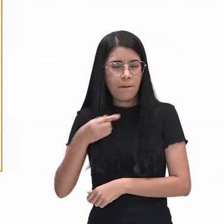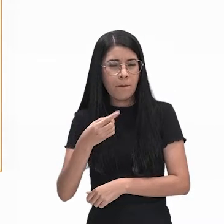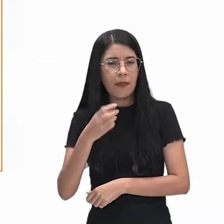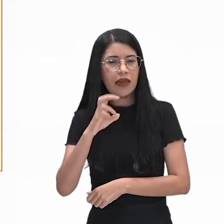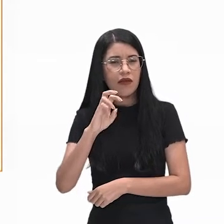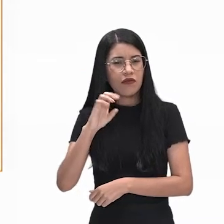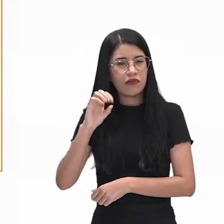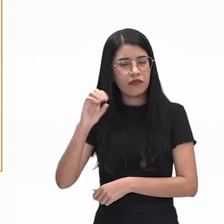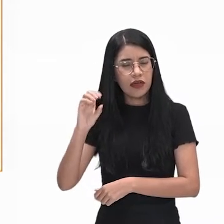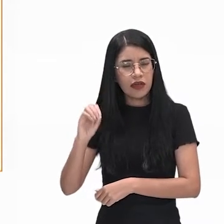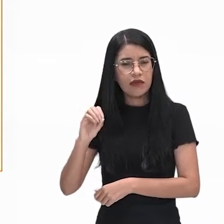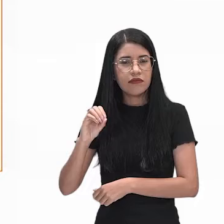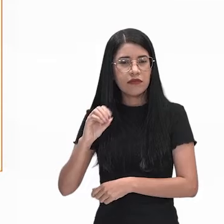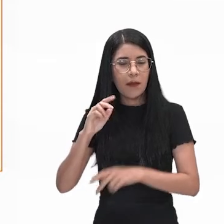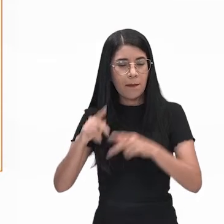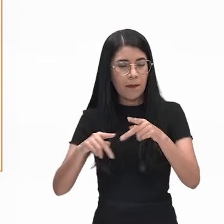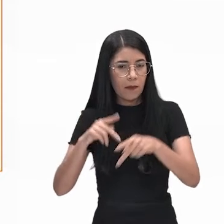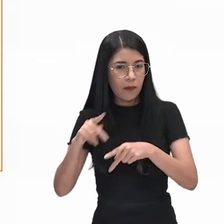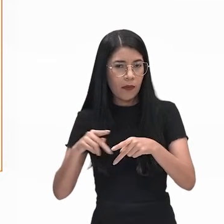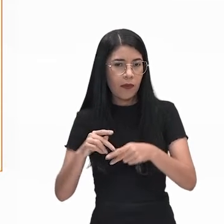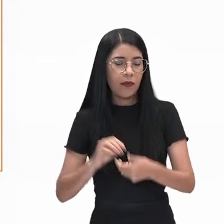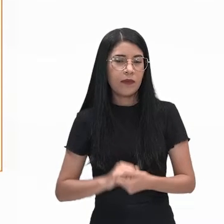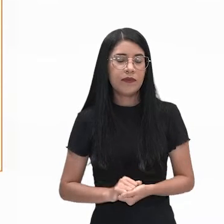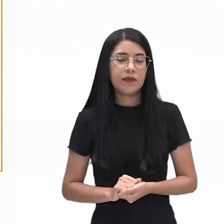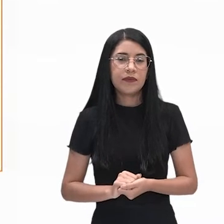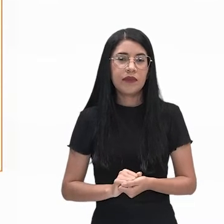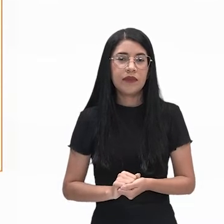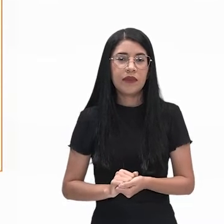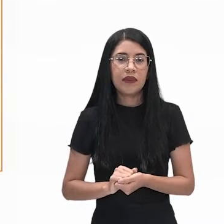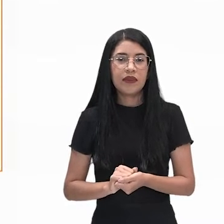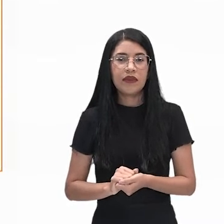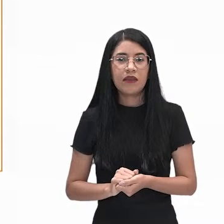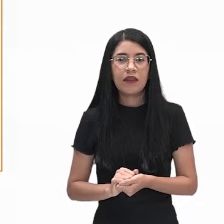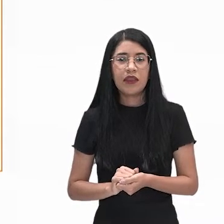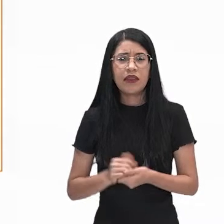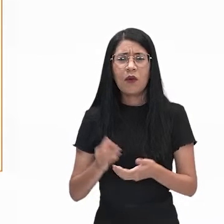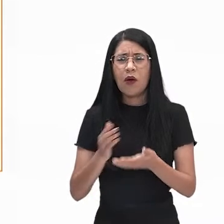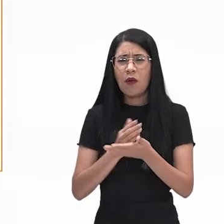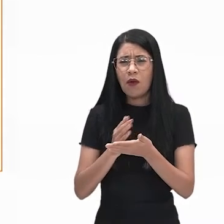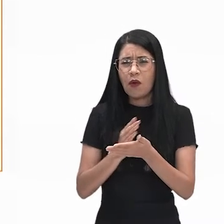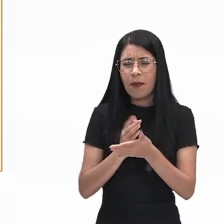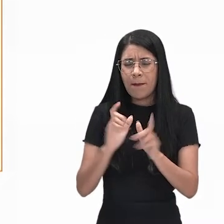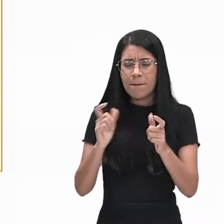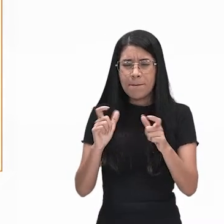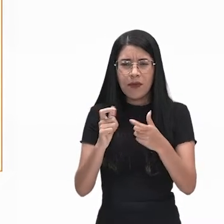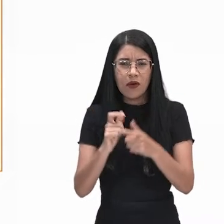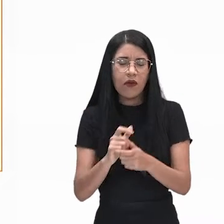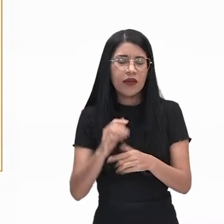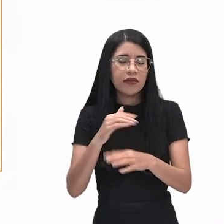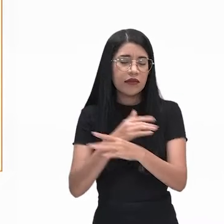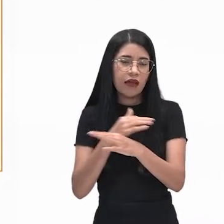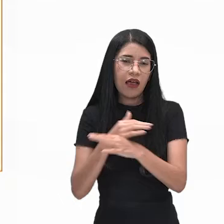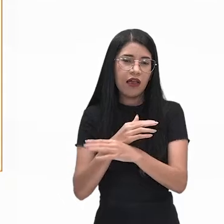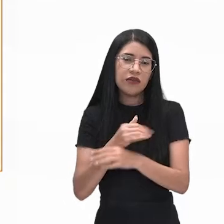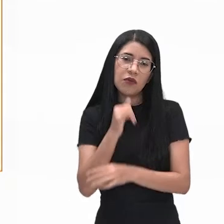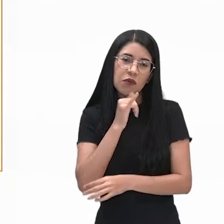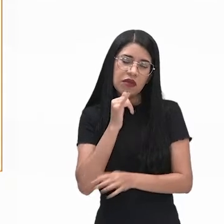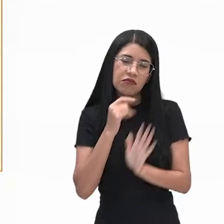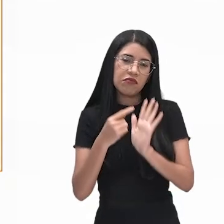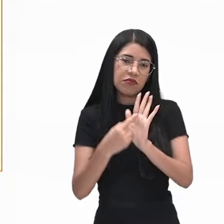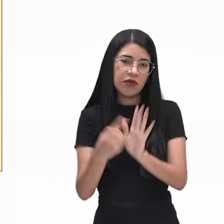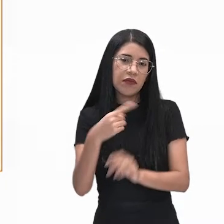predominantemente urbano, com a maioria da população vivendo em cidades a partir da